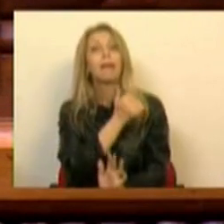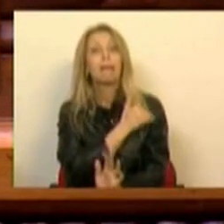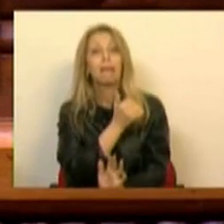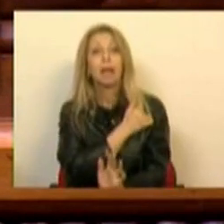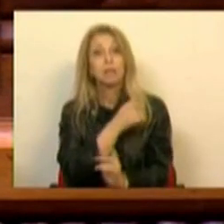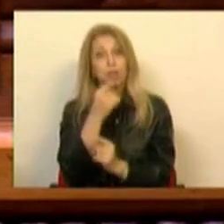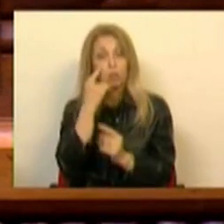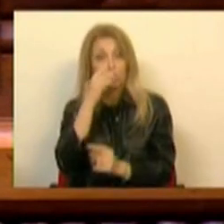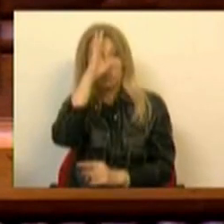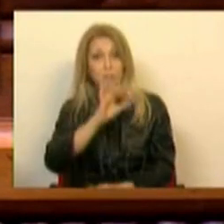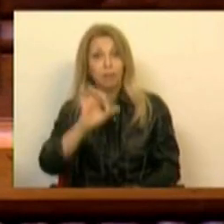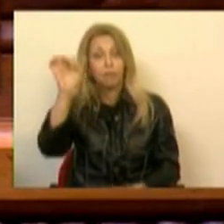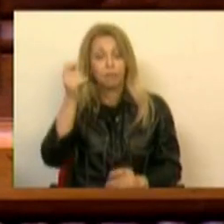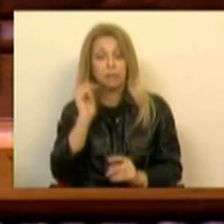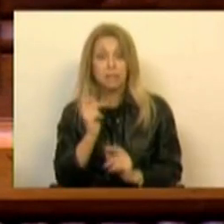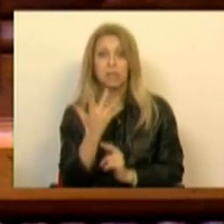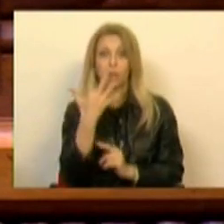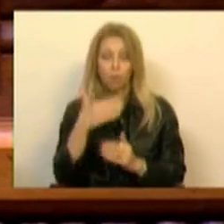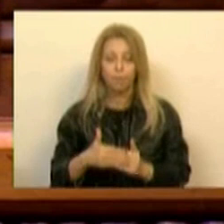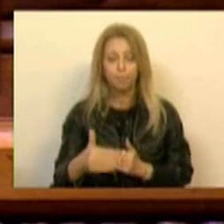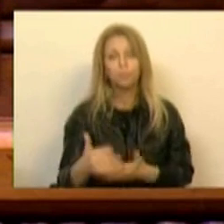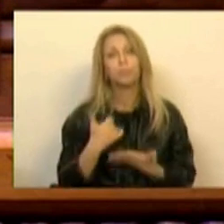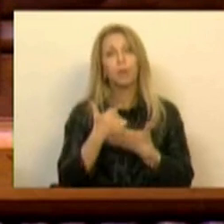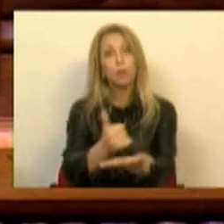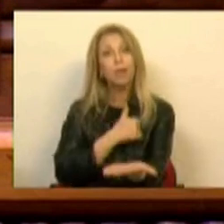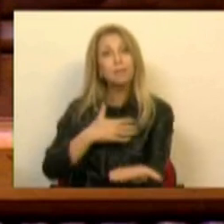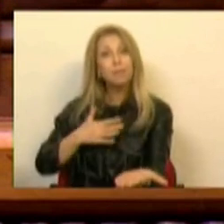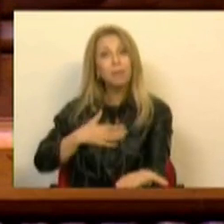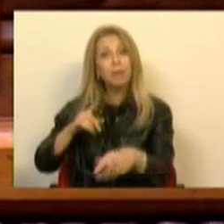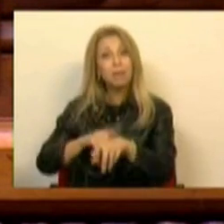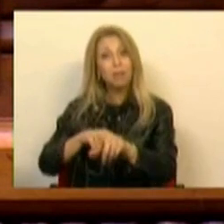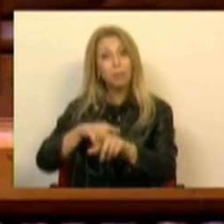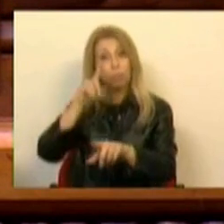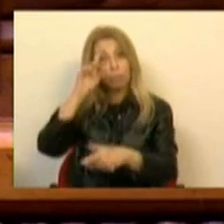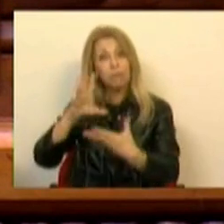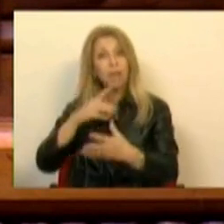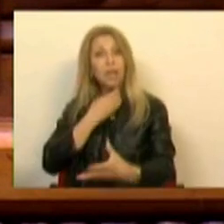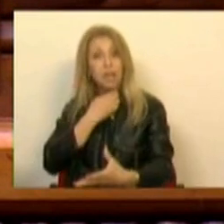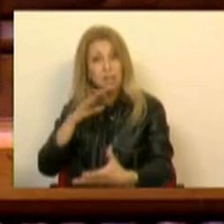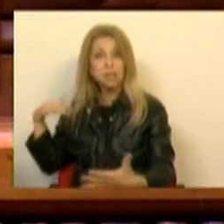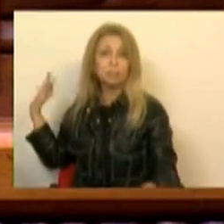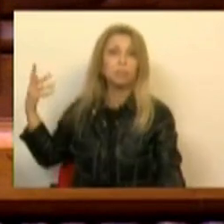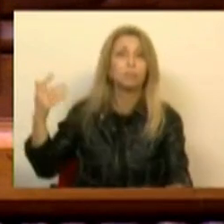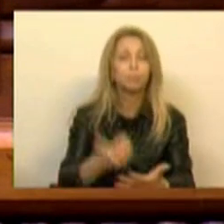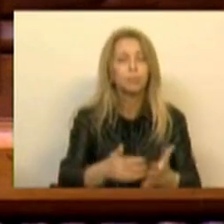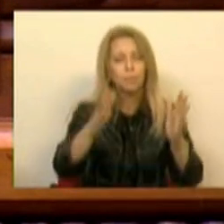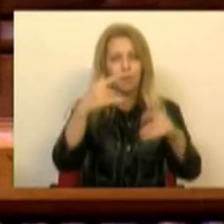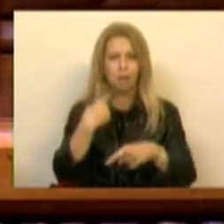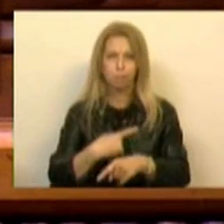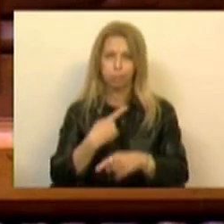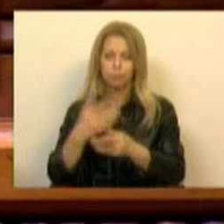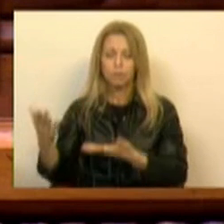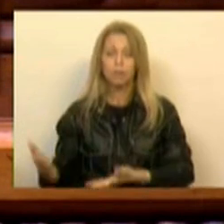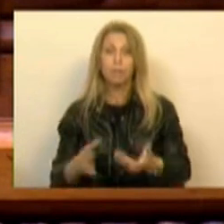anos. Apoiámos as empresas nestes tempos de crise, mas prosseguimos também a trajetória de